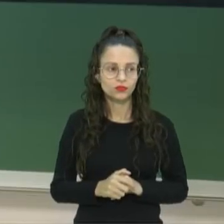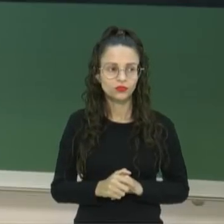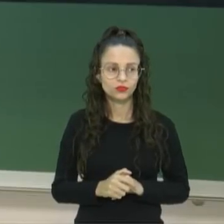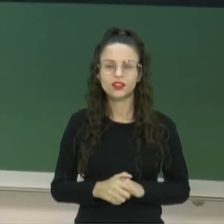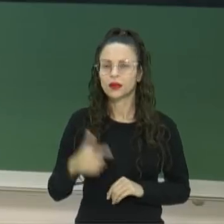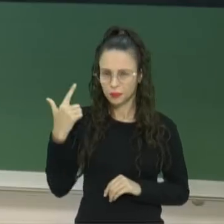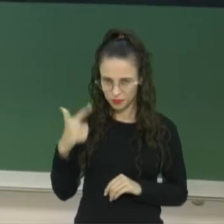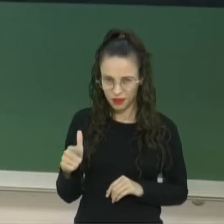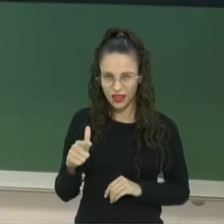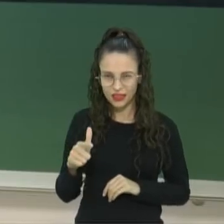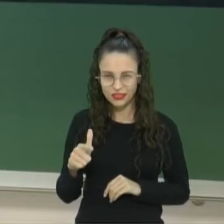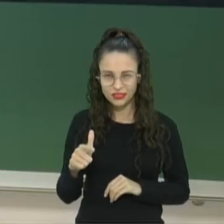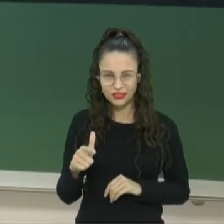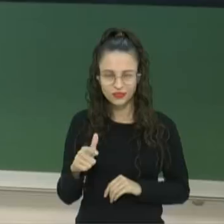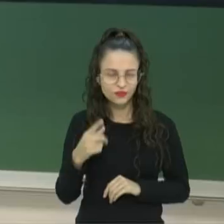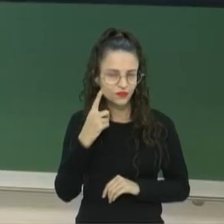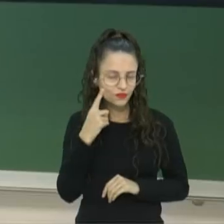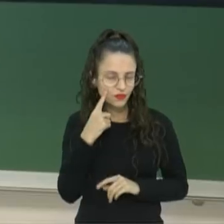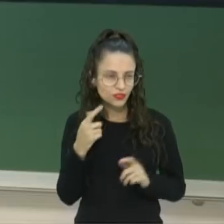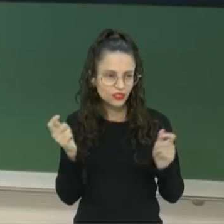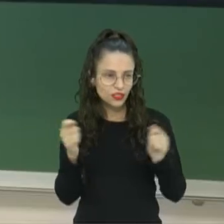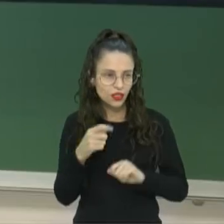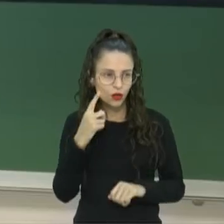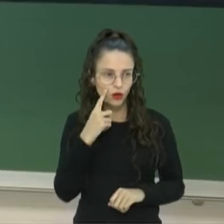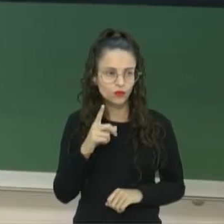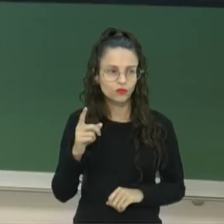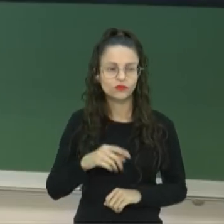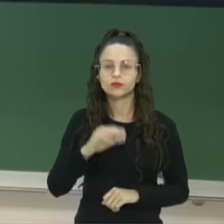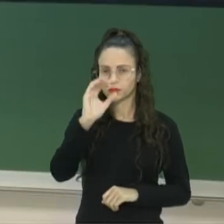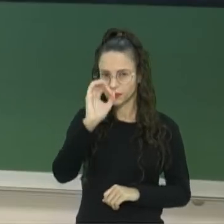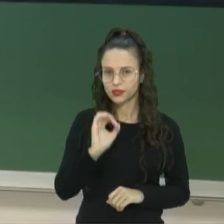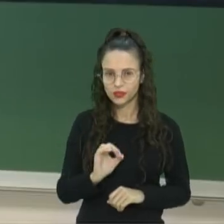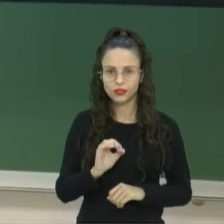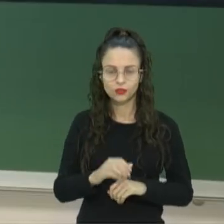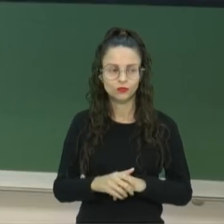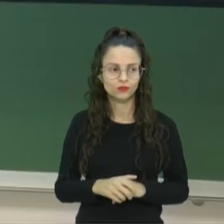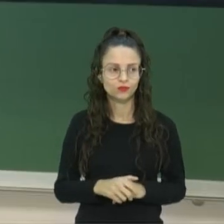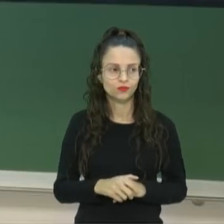Quero mais um valor para saber se de repente vai arredondar ou não. Vamos colocar mais um 0 aqui, ó.